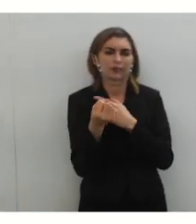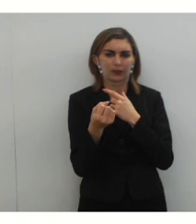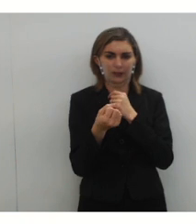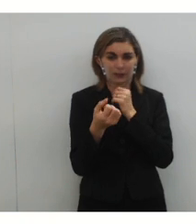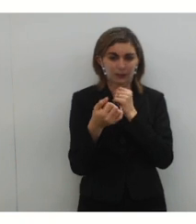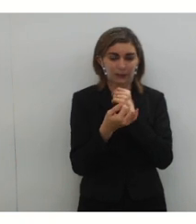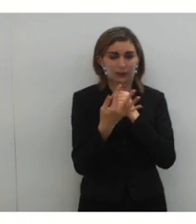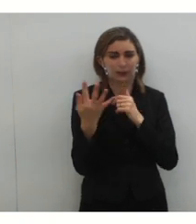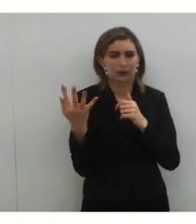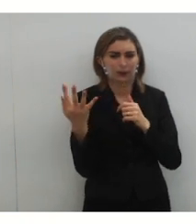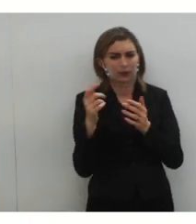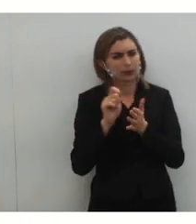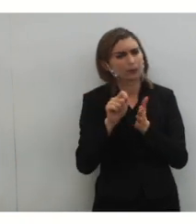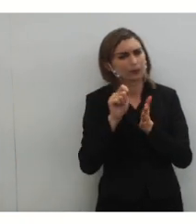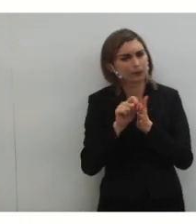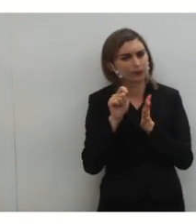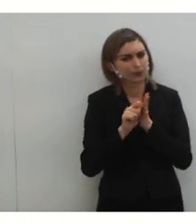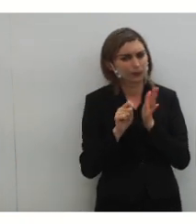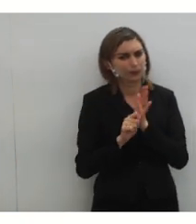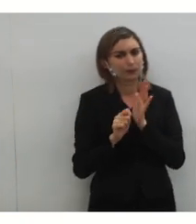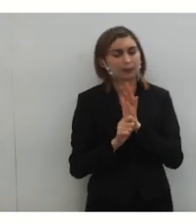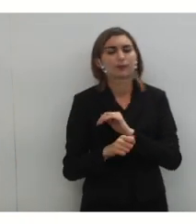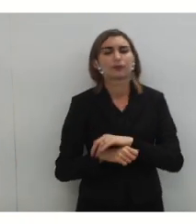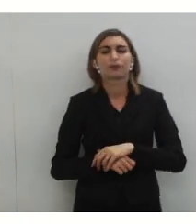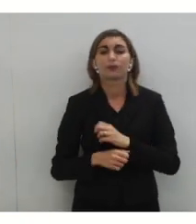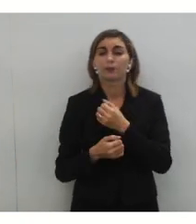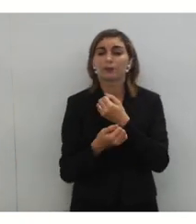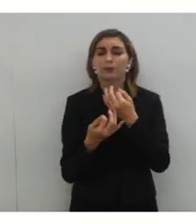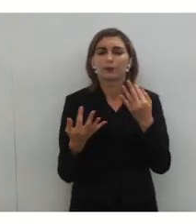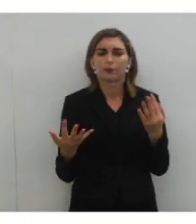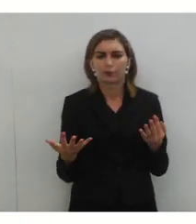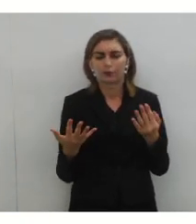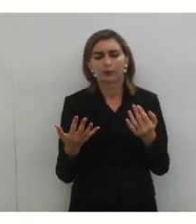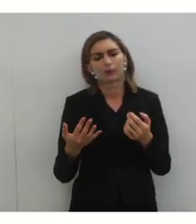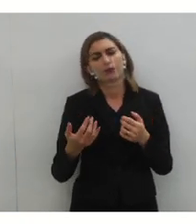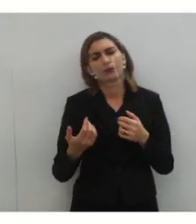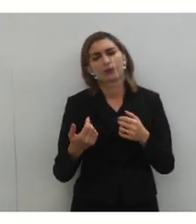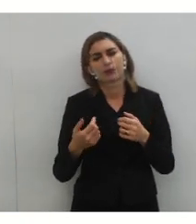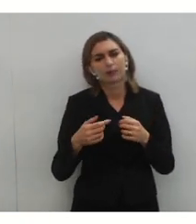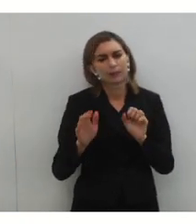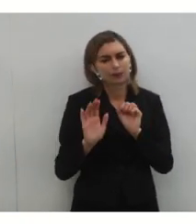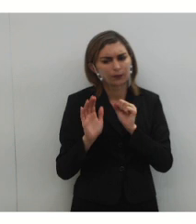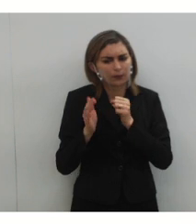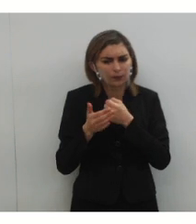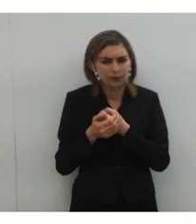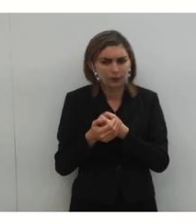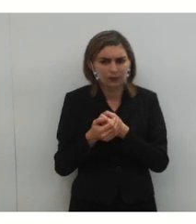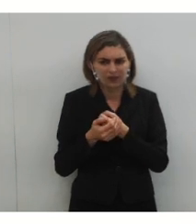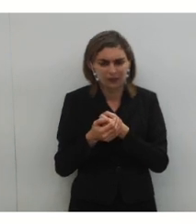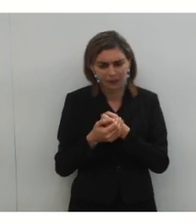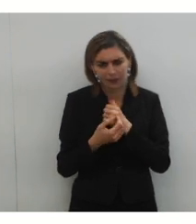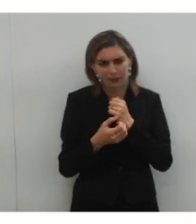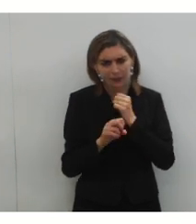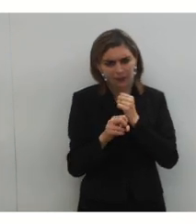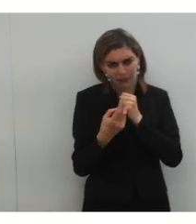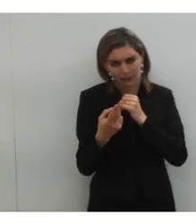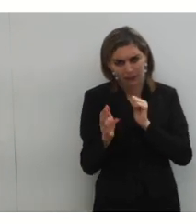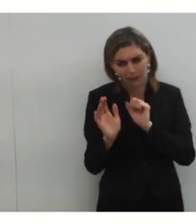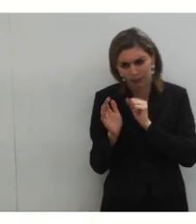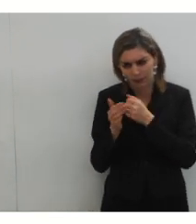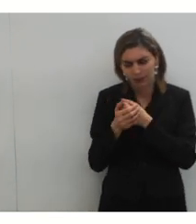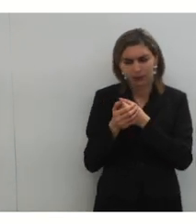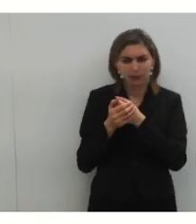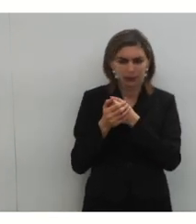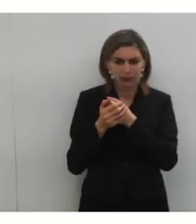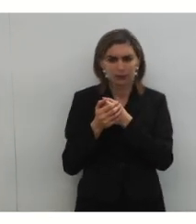bem atenção nisso aí, anota isso. Quando estão escondidos, ou seja,